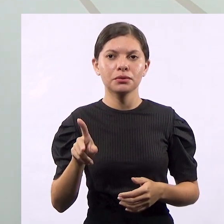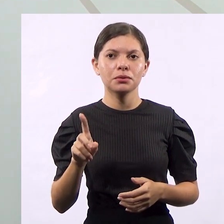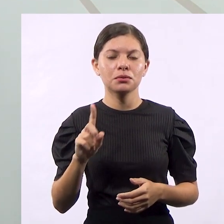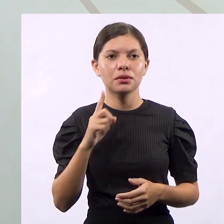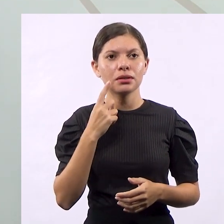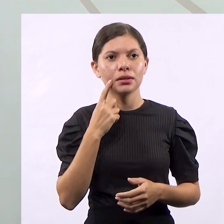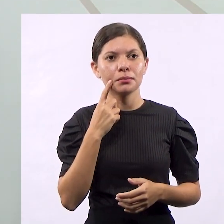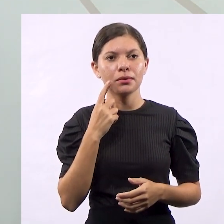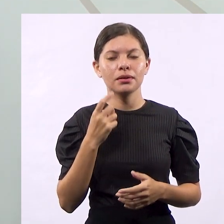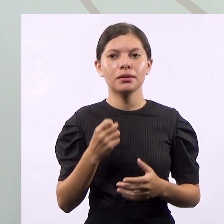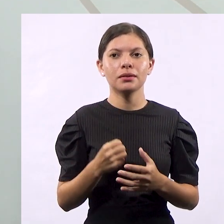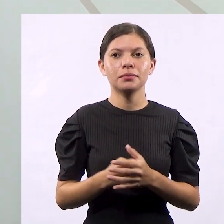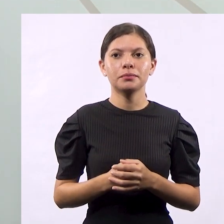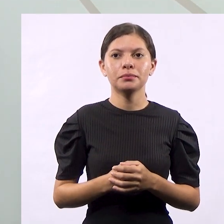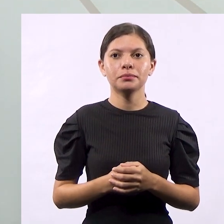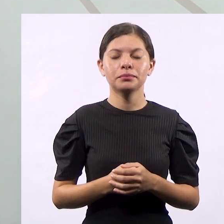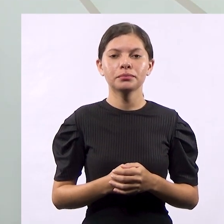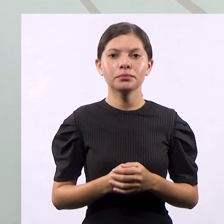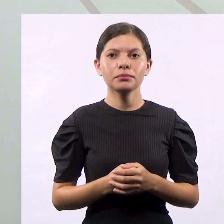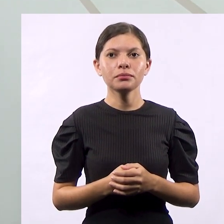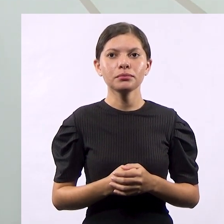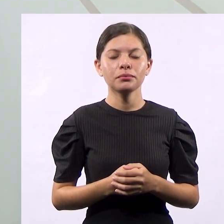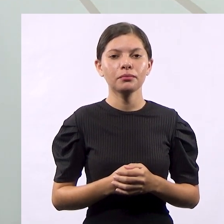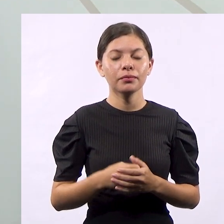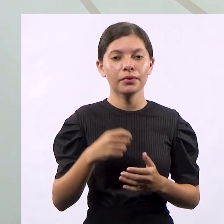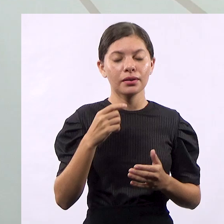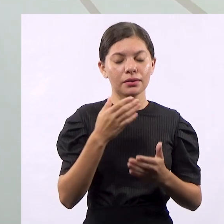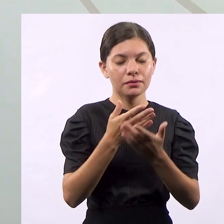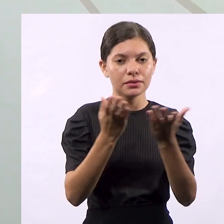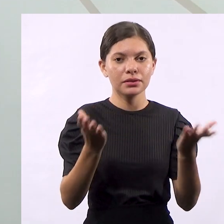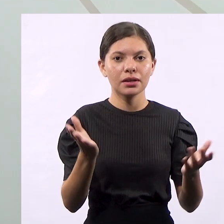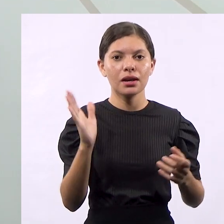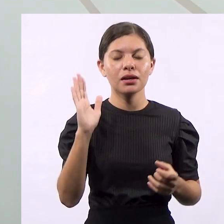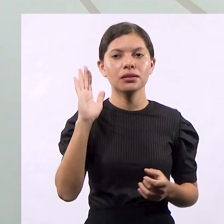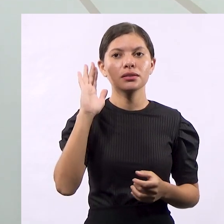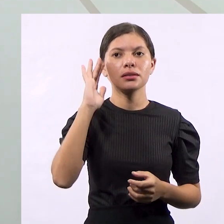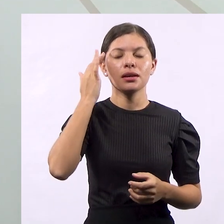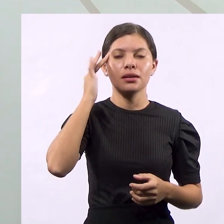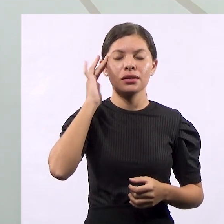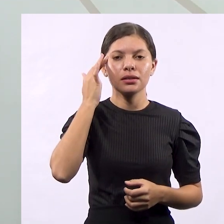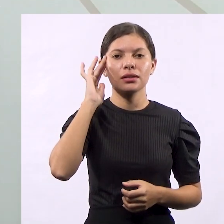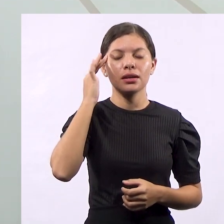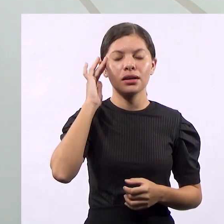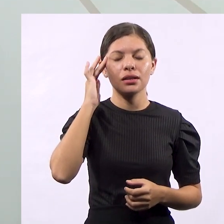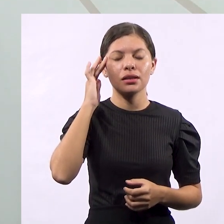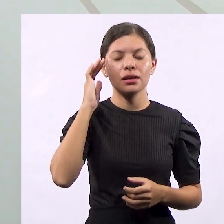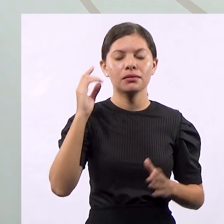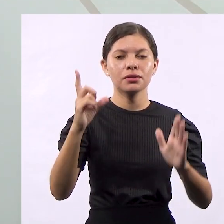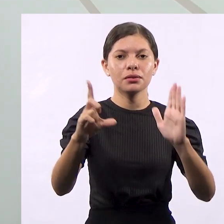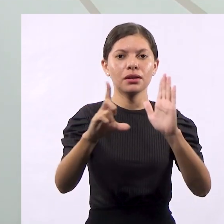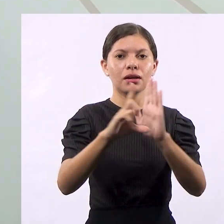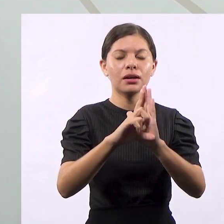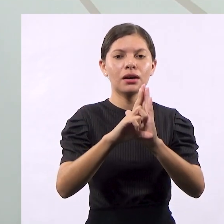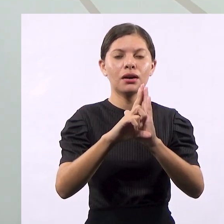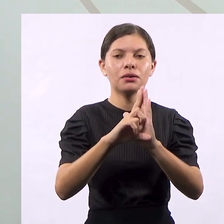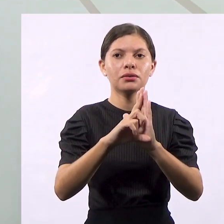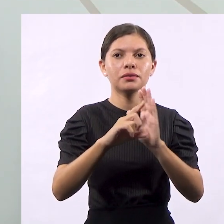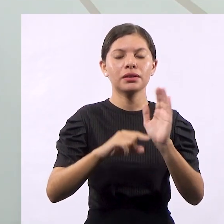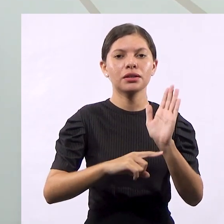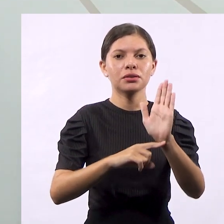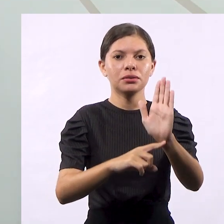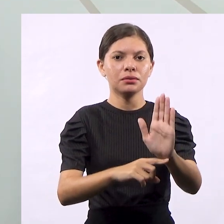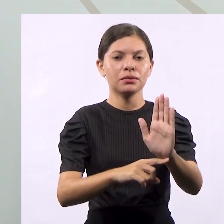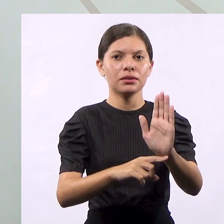da disciplina de legislação para que você compreenda, né, o fator legal que vai incidir